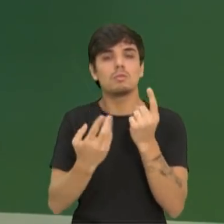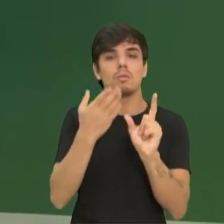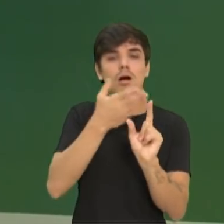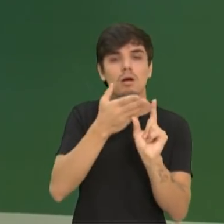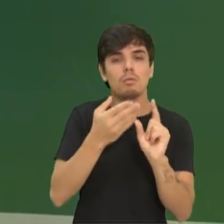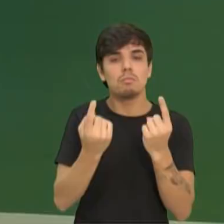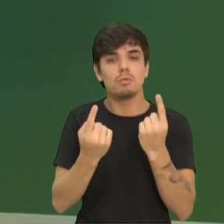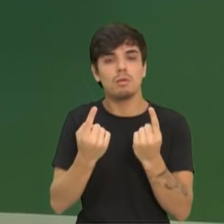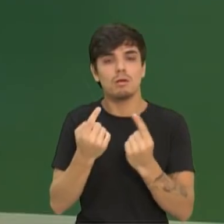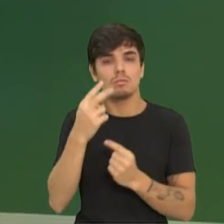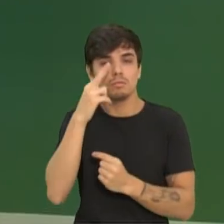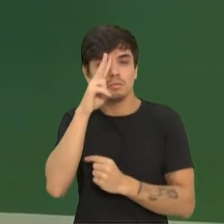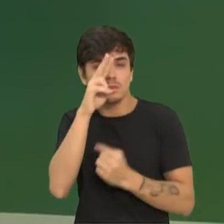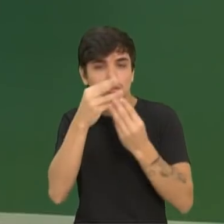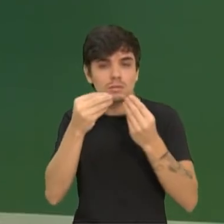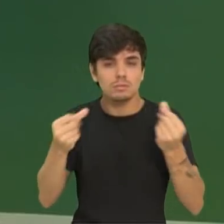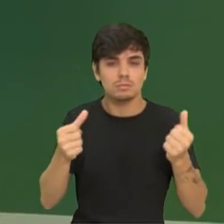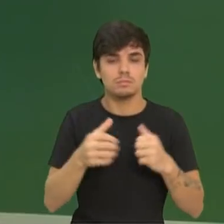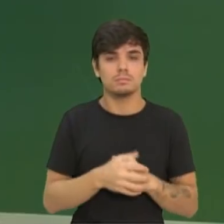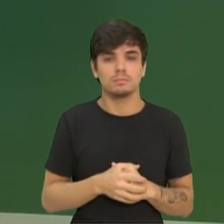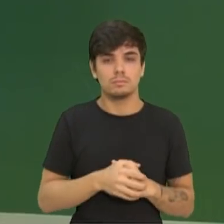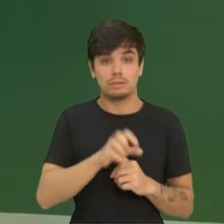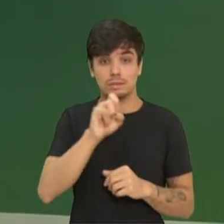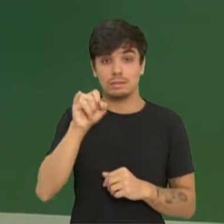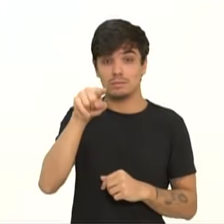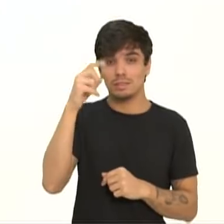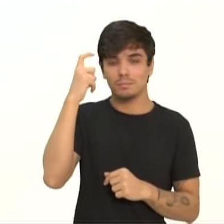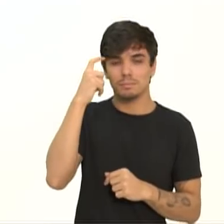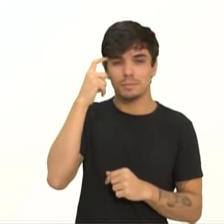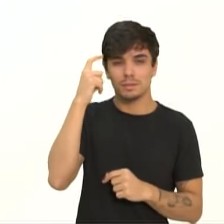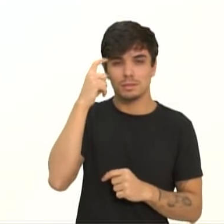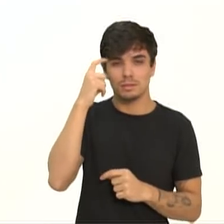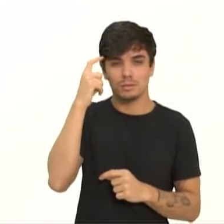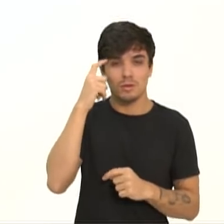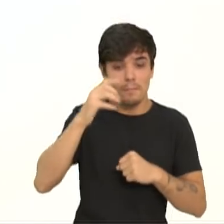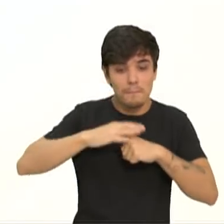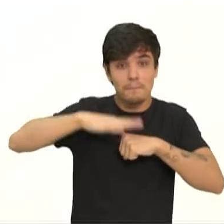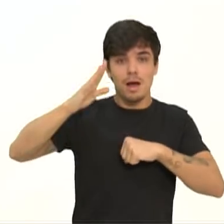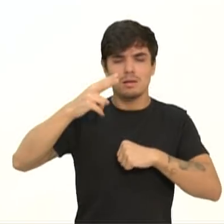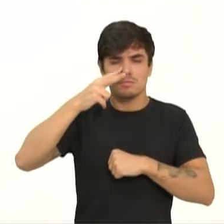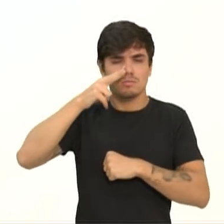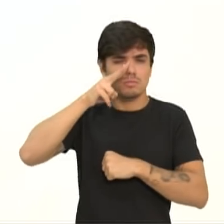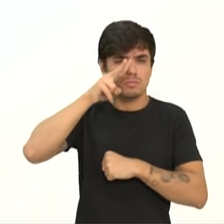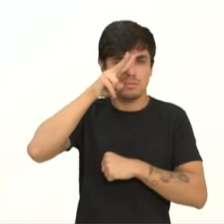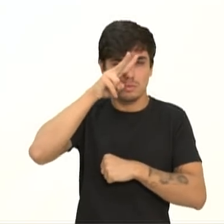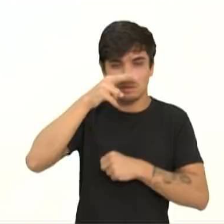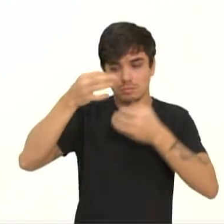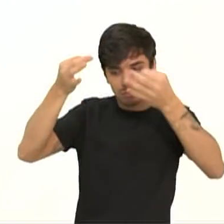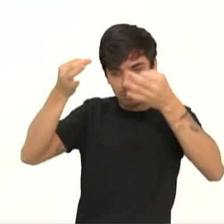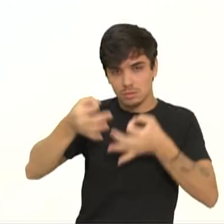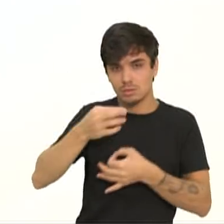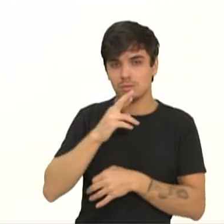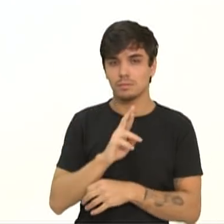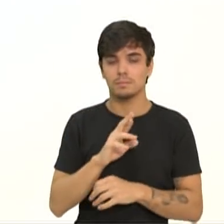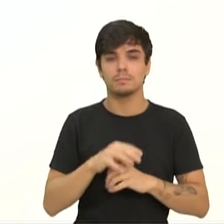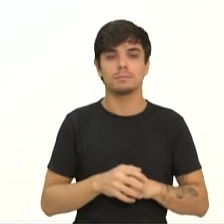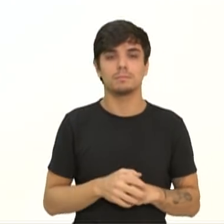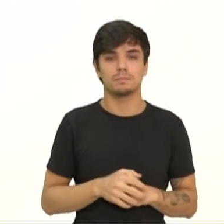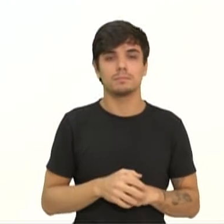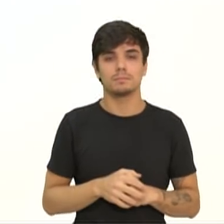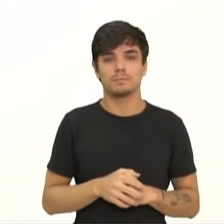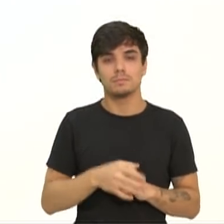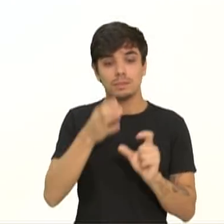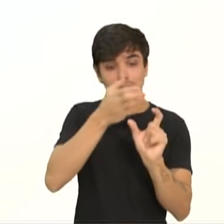menos intensa? Se você pensou na mais intensa, é essa a resposta certa. A sílaba tônica é a